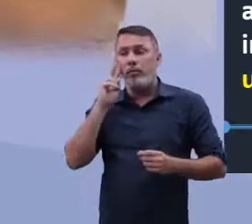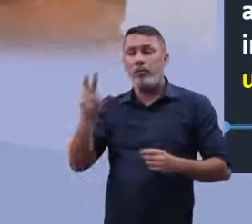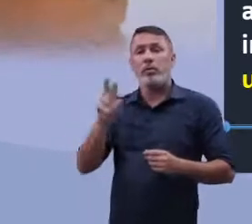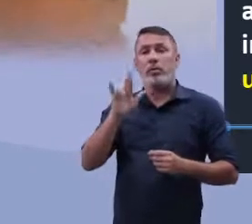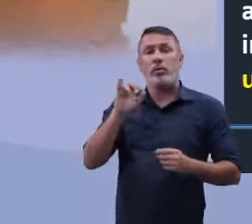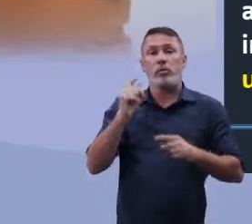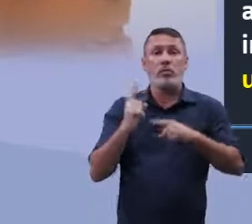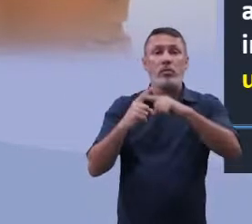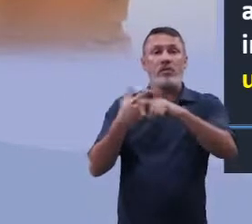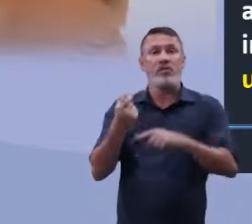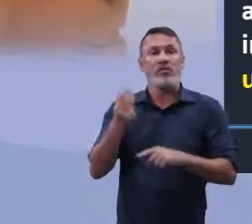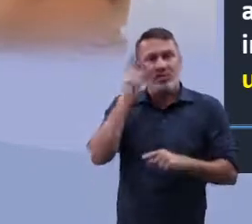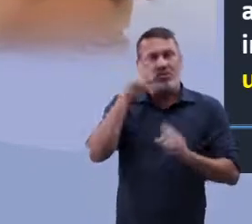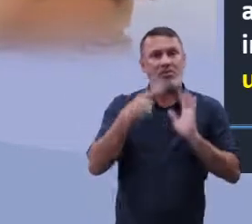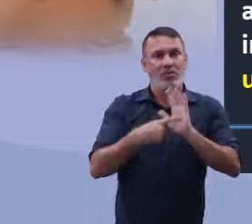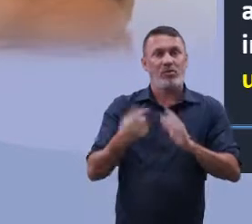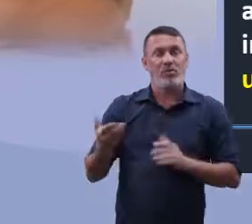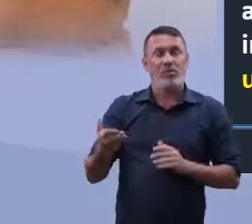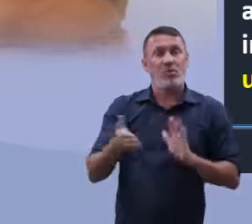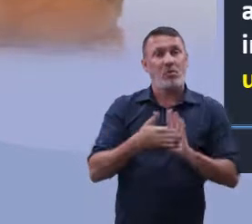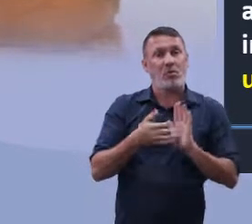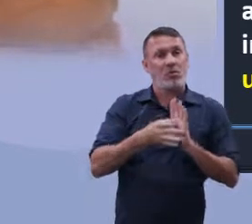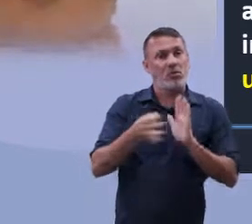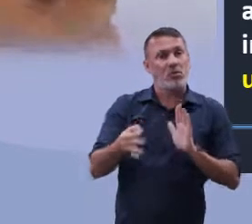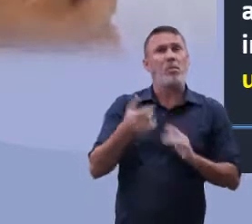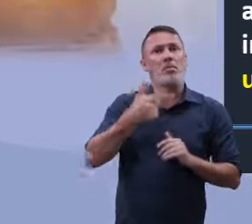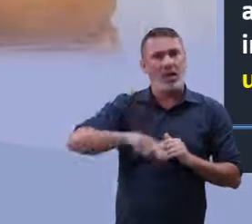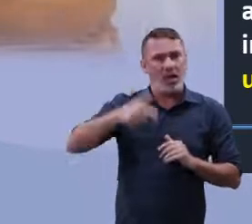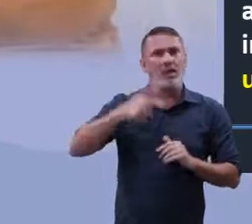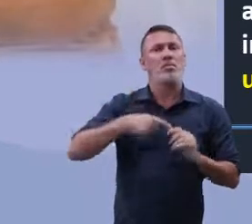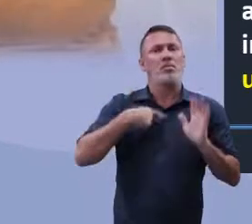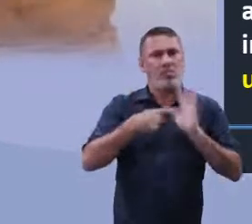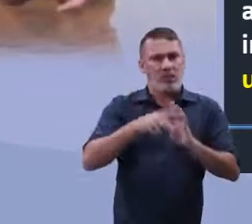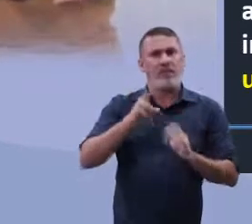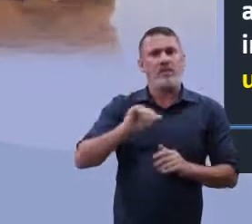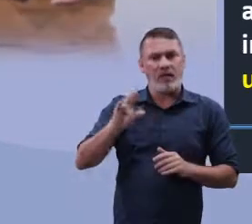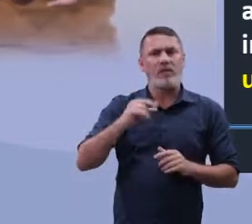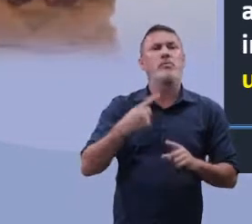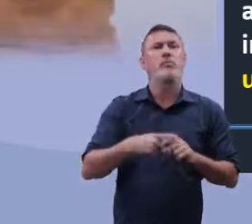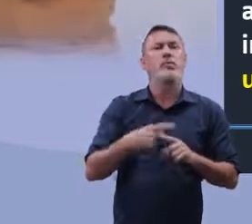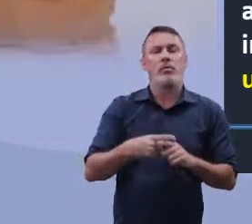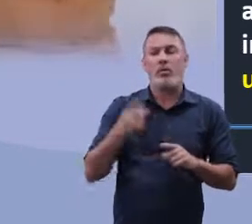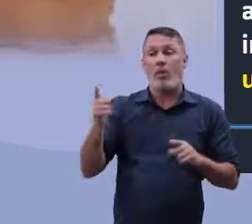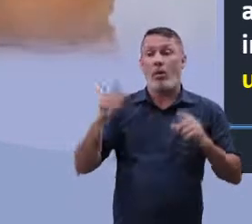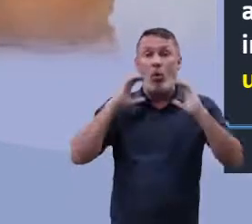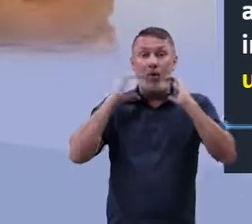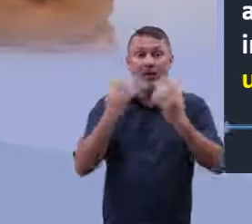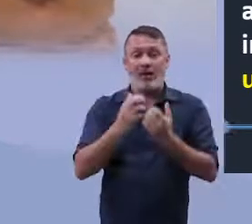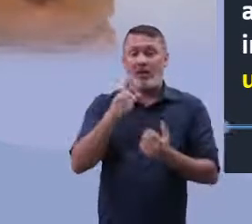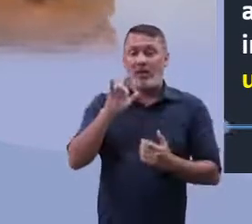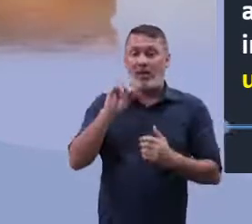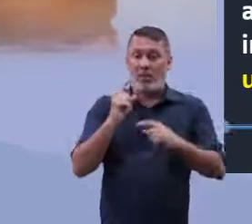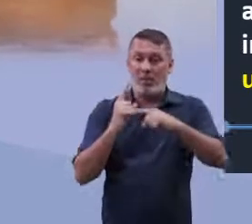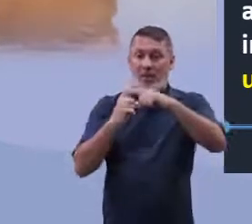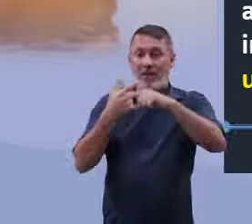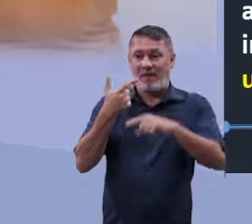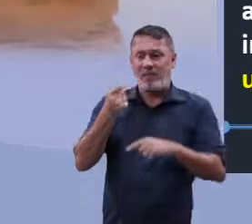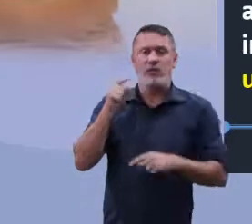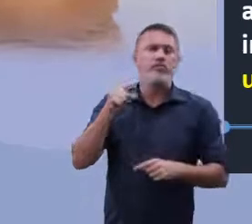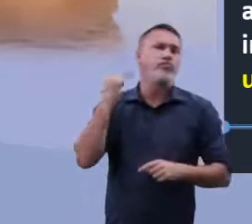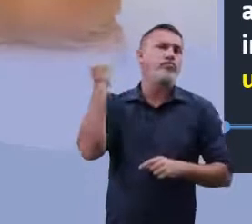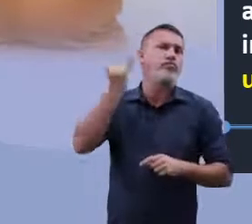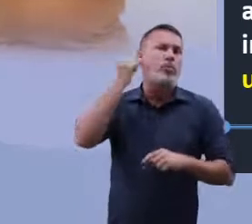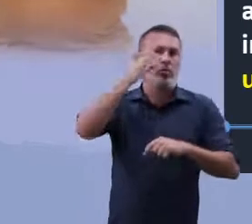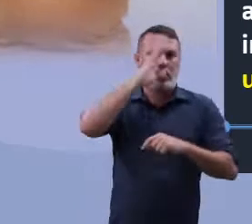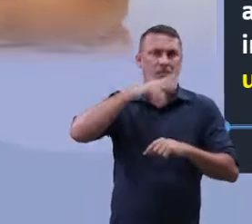também a Rio Mais 20, que nós apresentamos nas outras propostas ambientais e vamos continuar apresentando, porque essa conferência foi muito